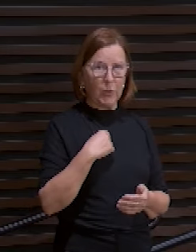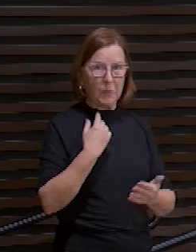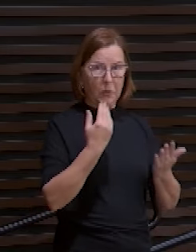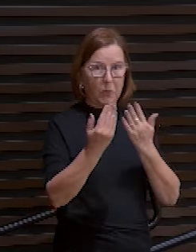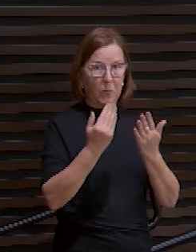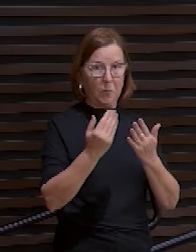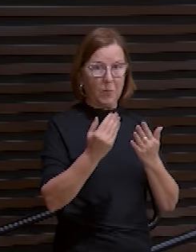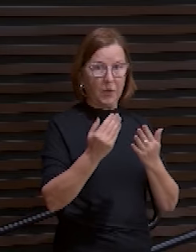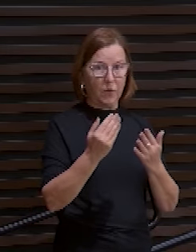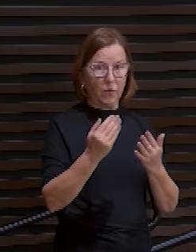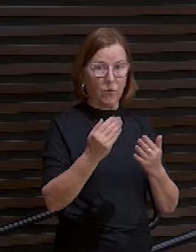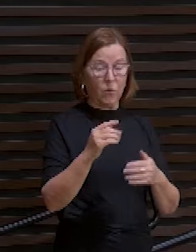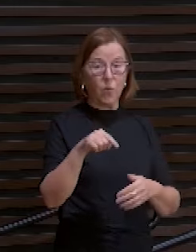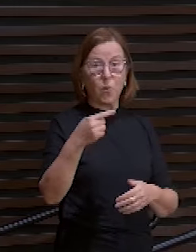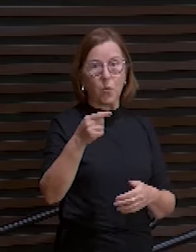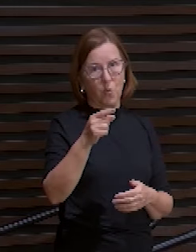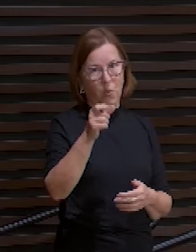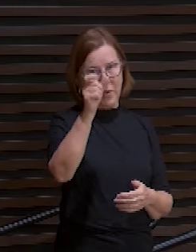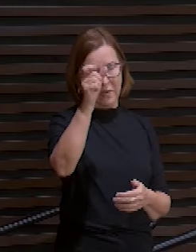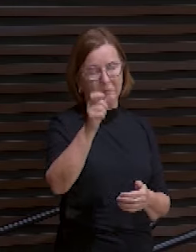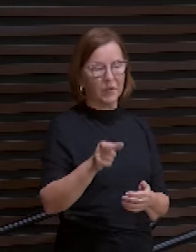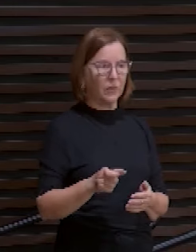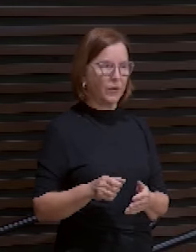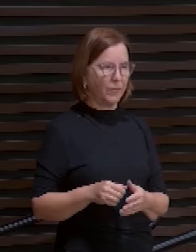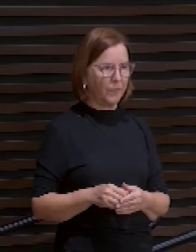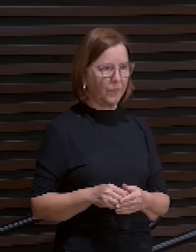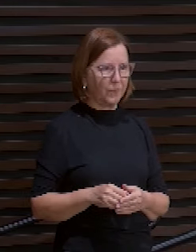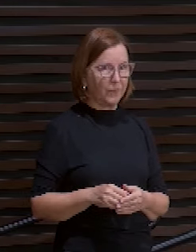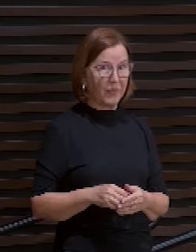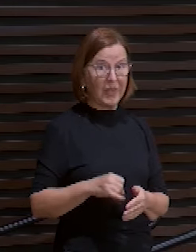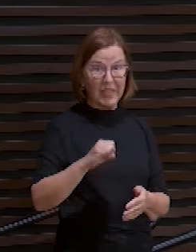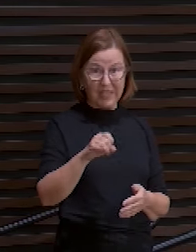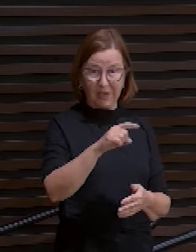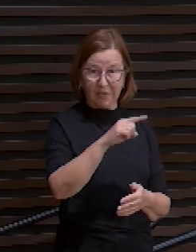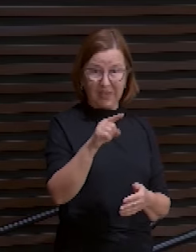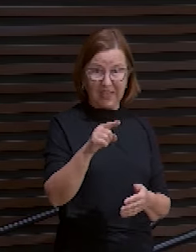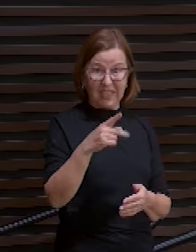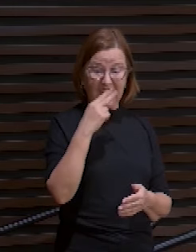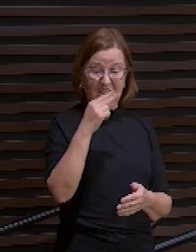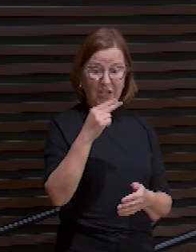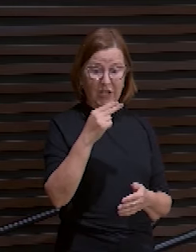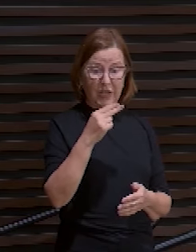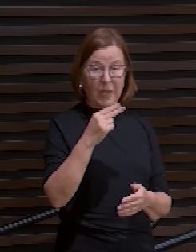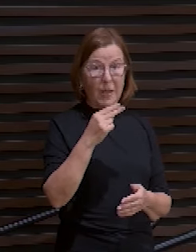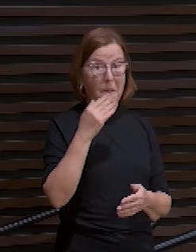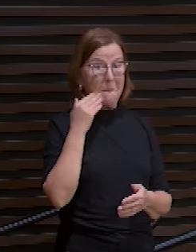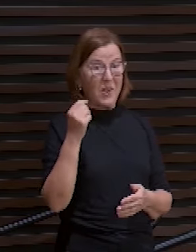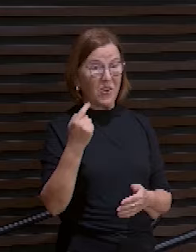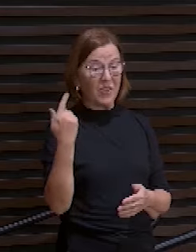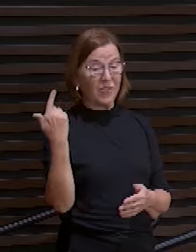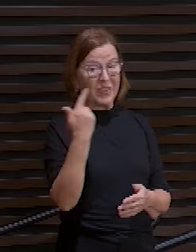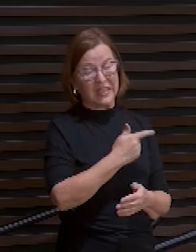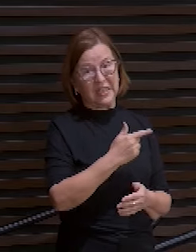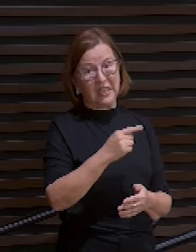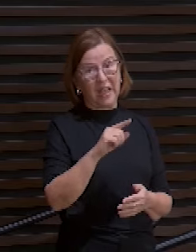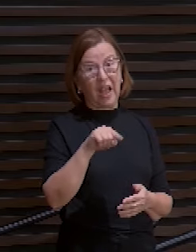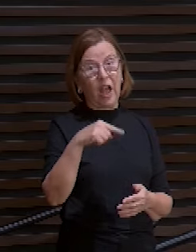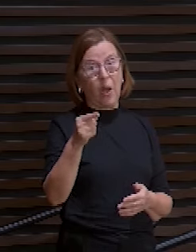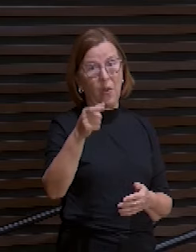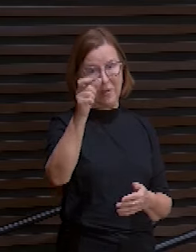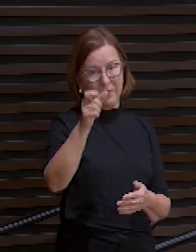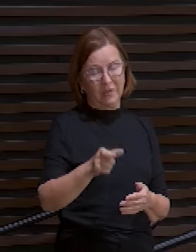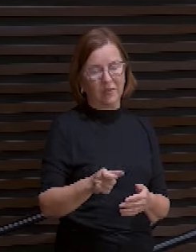outra pessoa caso você se ache melhor que o outro que que